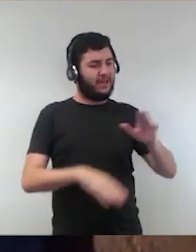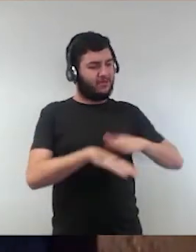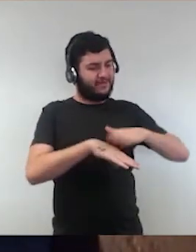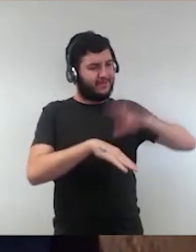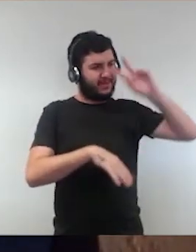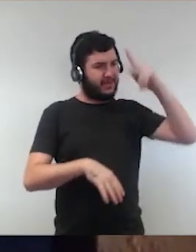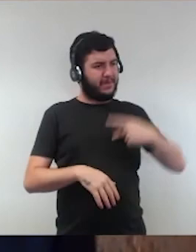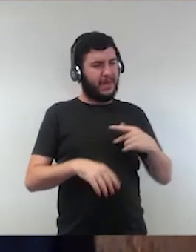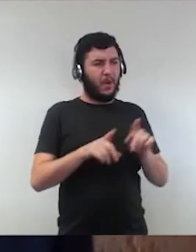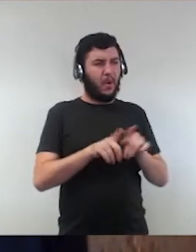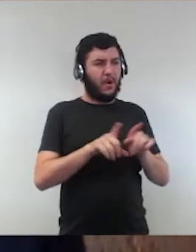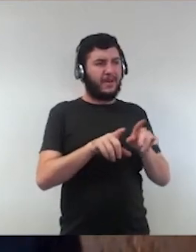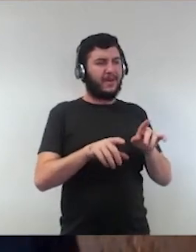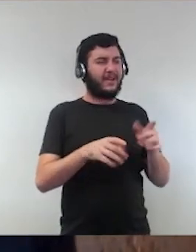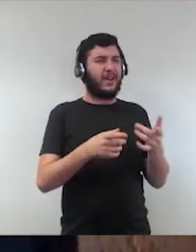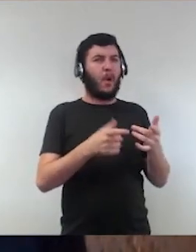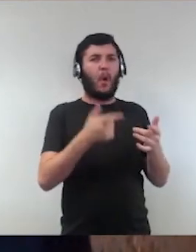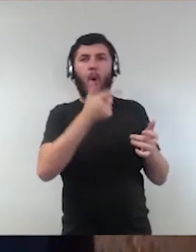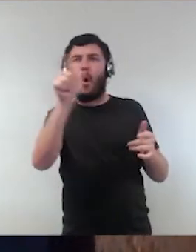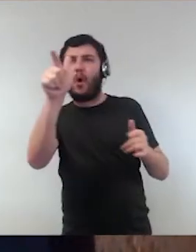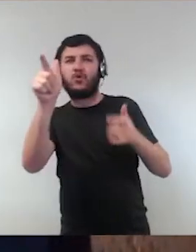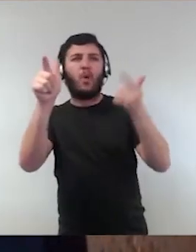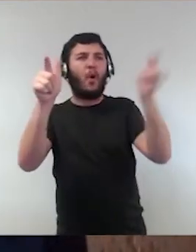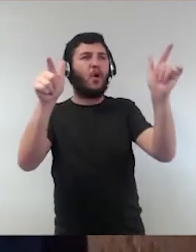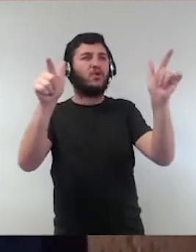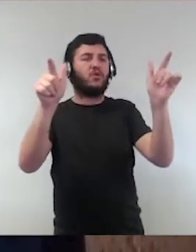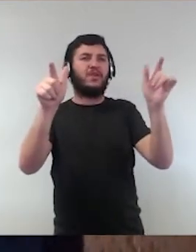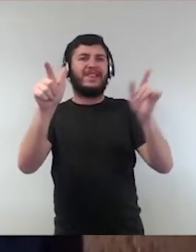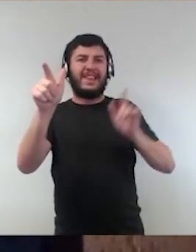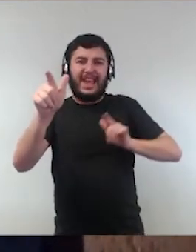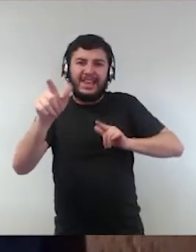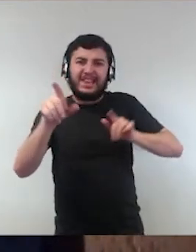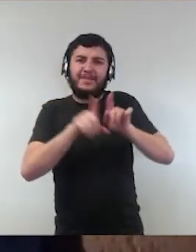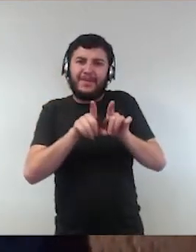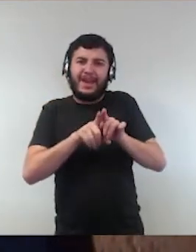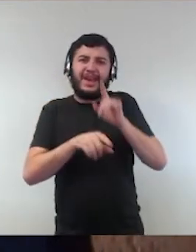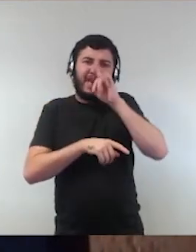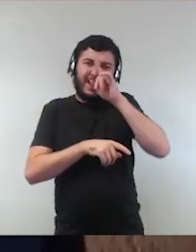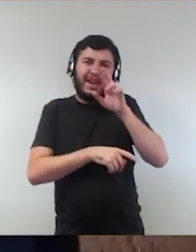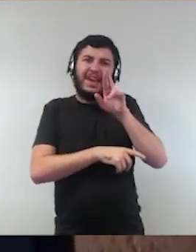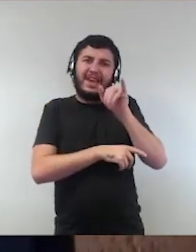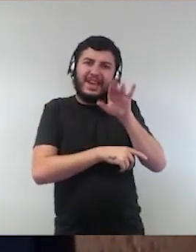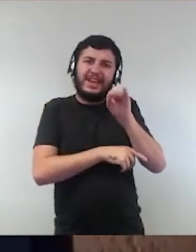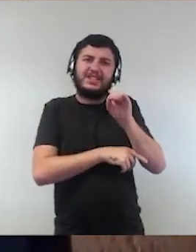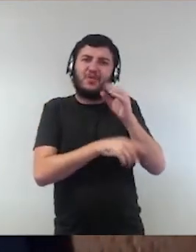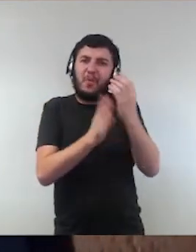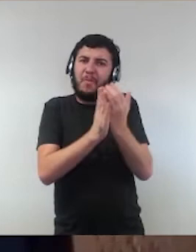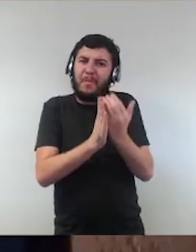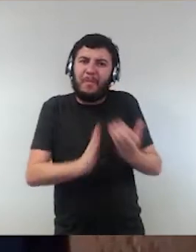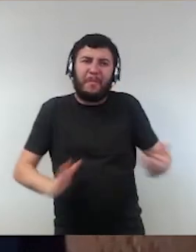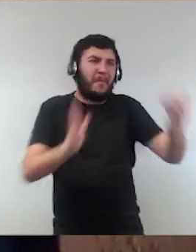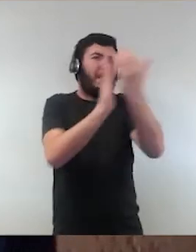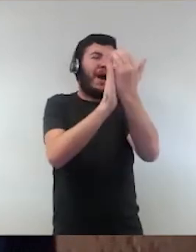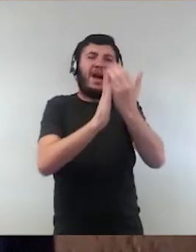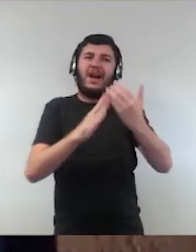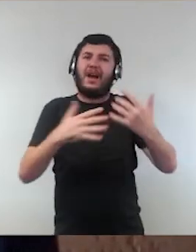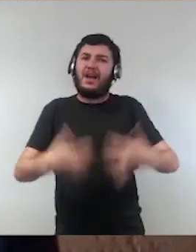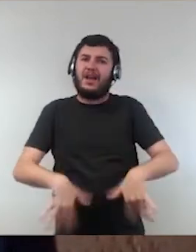mínimo, no maior risco. Eu nem estou discutindo se é justo ou não, estou dizendo que o risco aumenta. E sempre que o risco aumenta, você tem que ter meios de